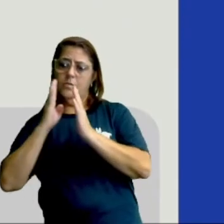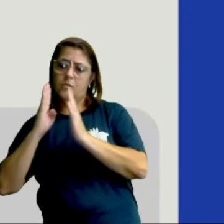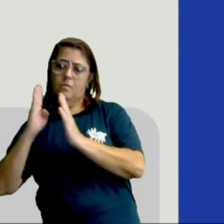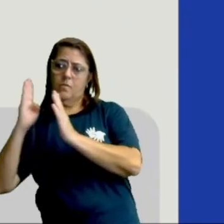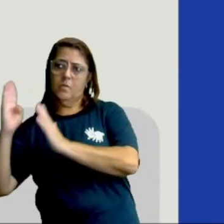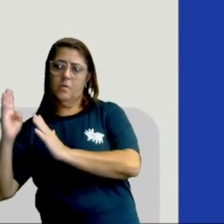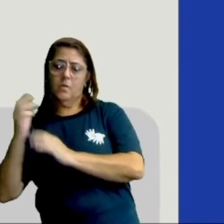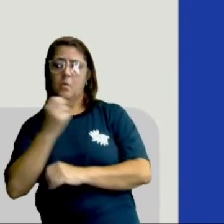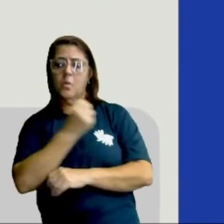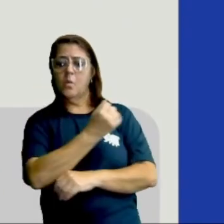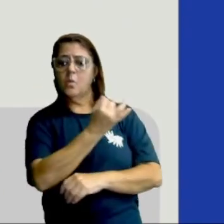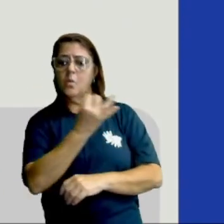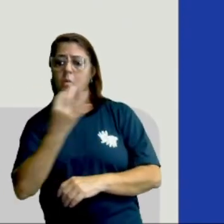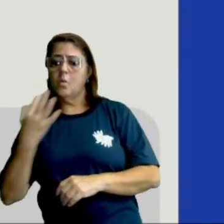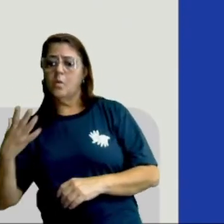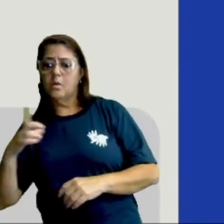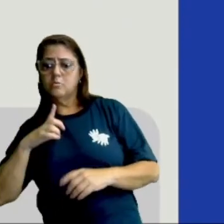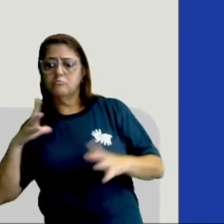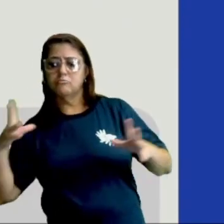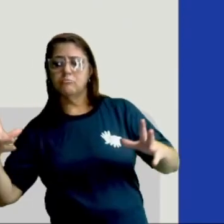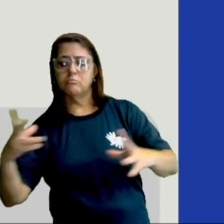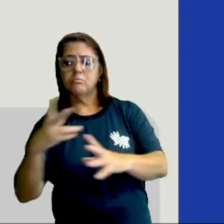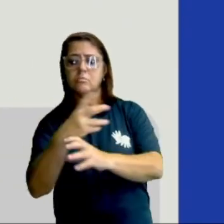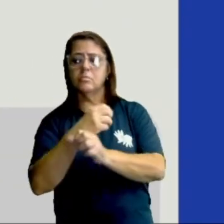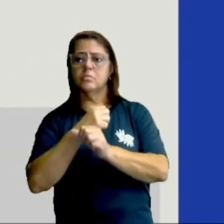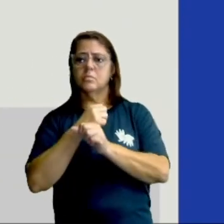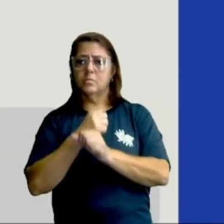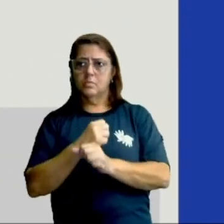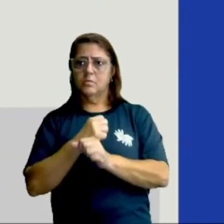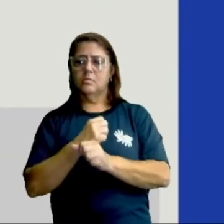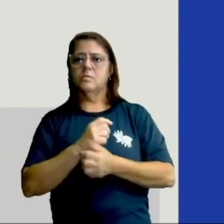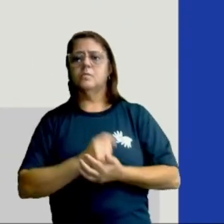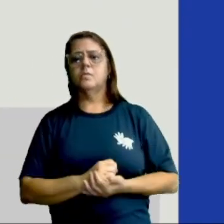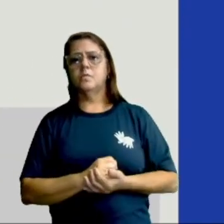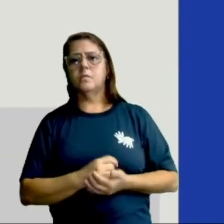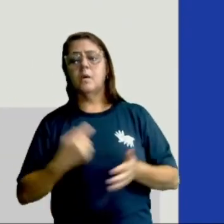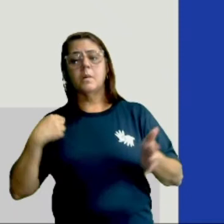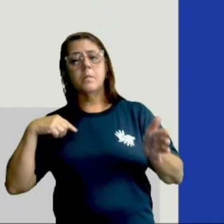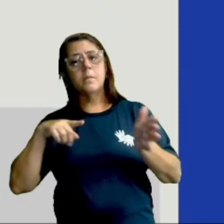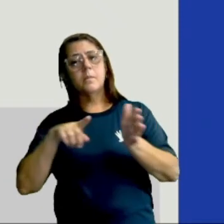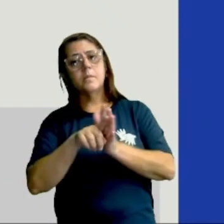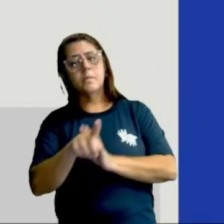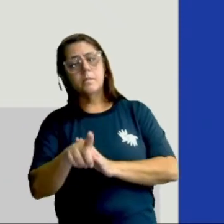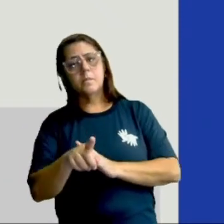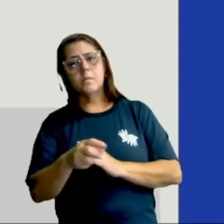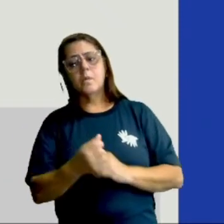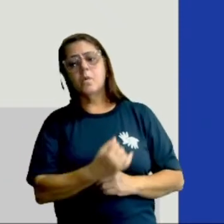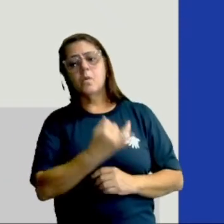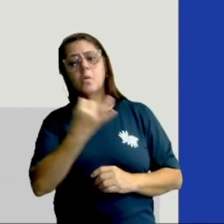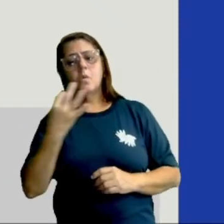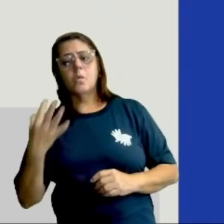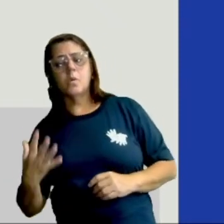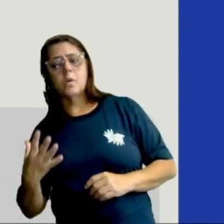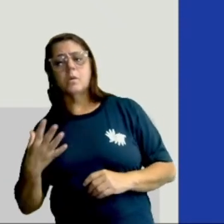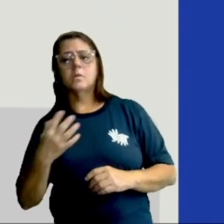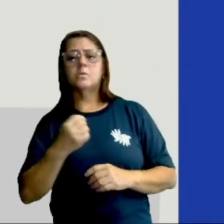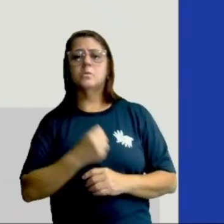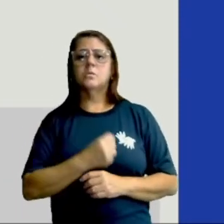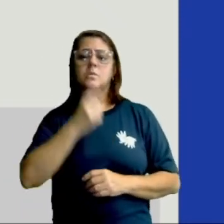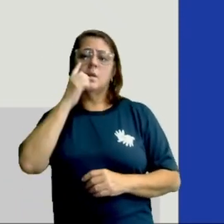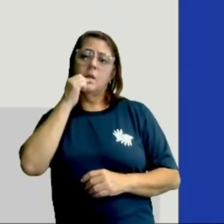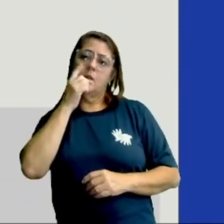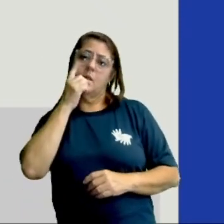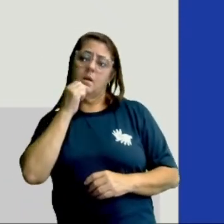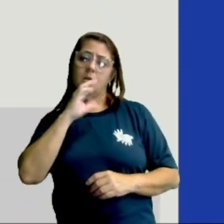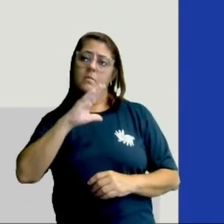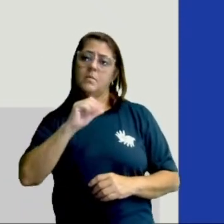o Caio tem no total? Então, ó, a pergunta é: quantos lápis o